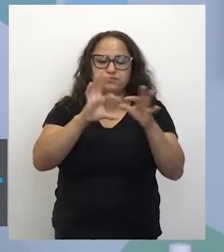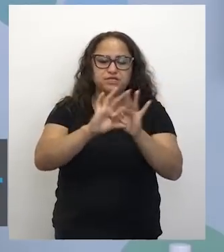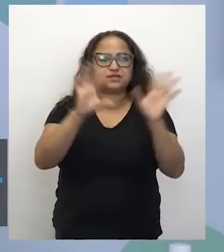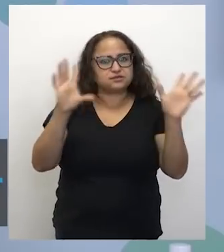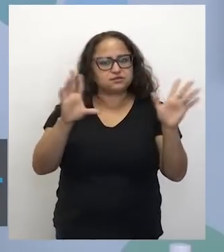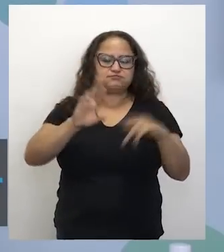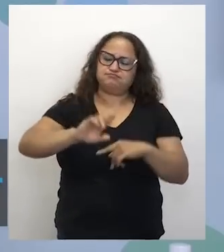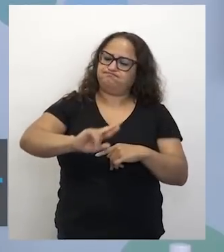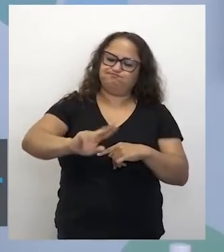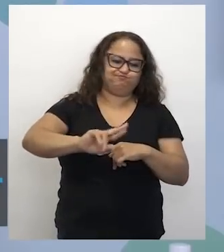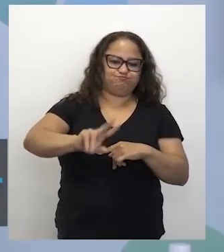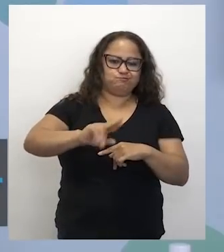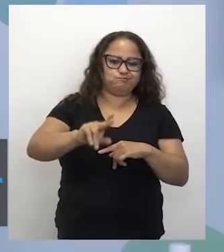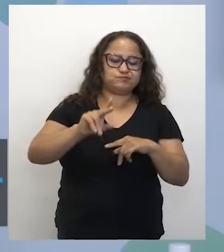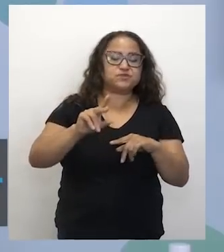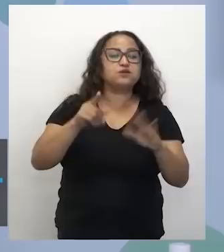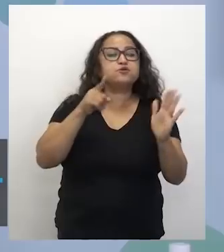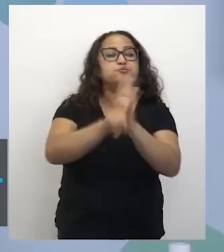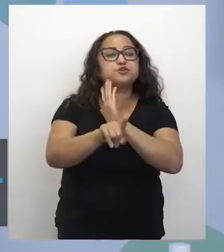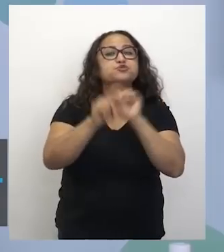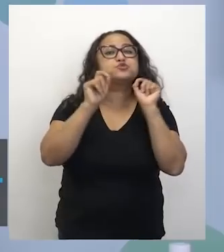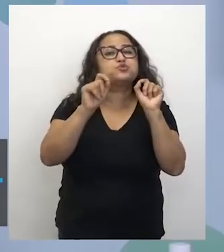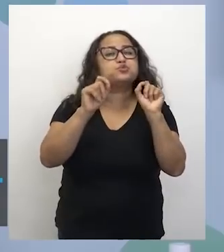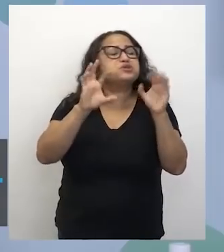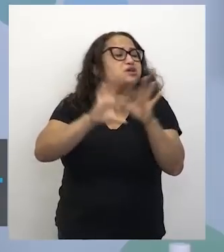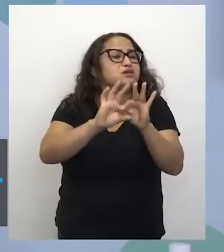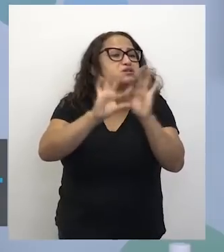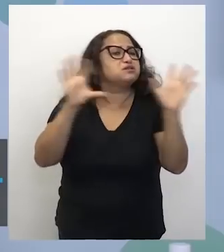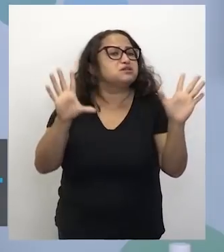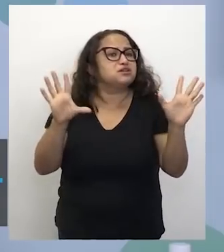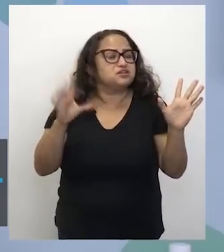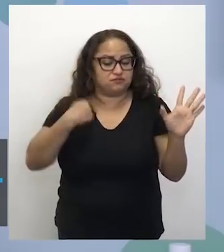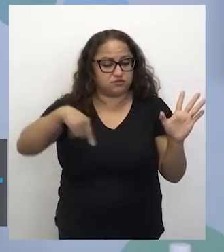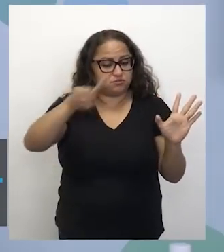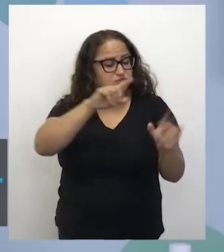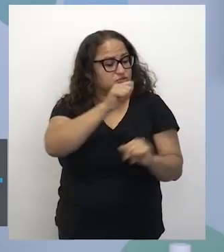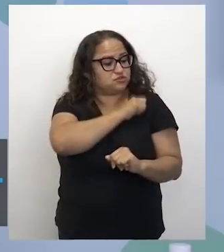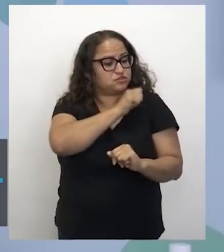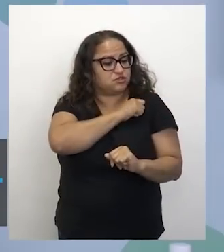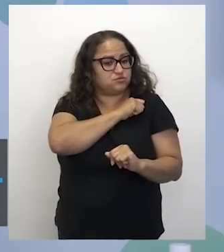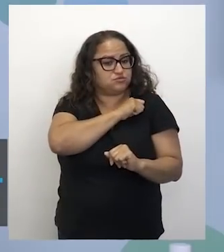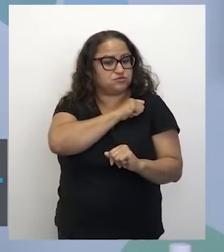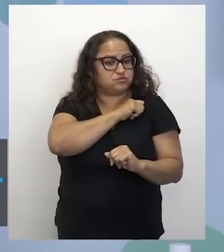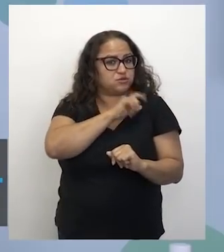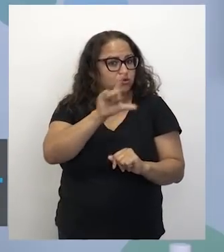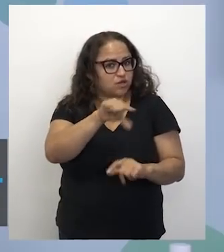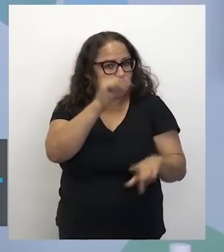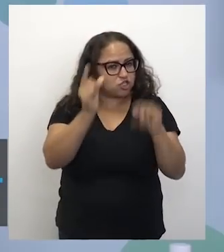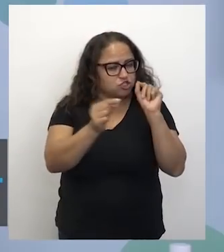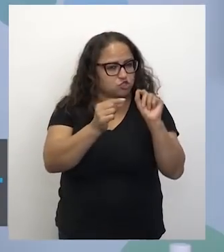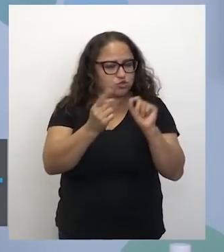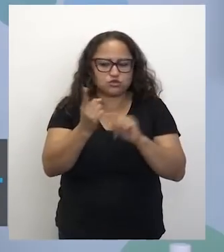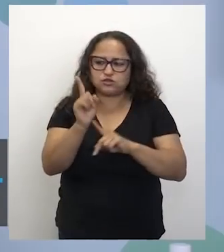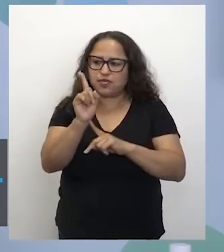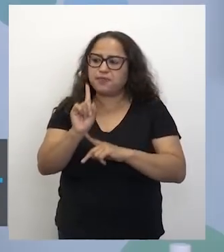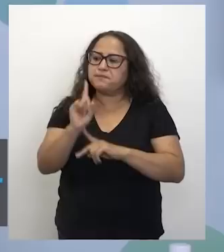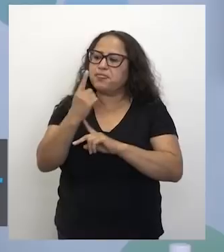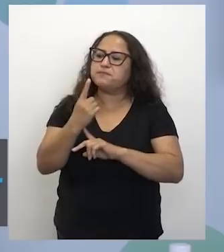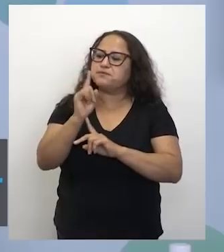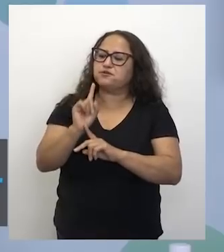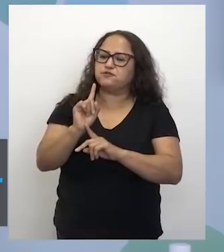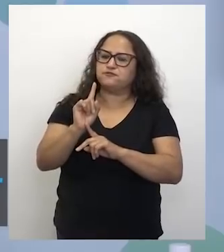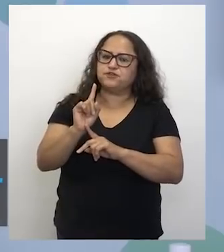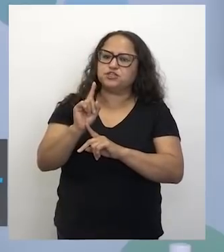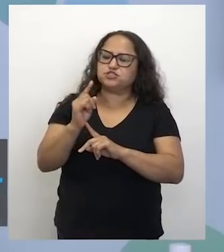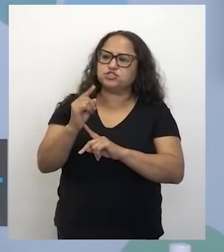não, eu até aproveito para perguntar o que é ser livre para os nossos alunos, né? Quando eu escolho entre o sorvete de pastiche e o sorvete